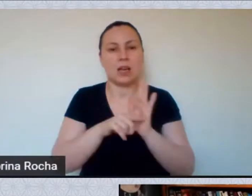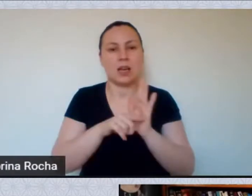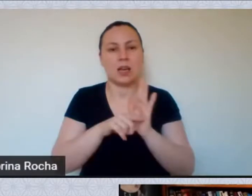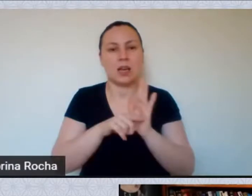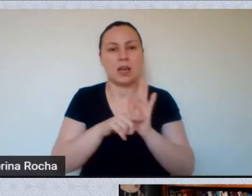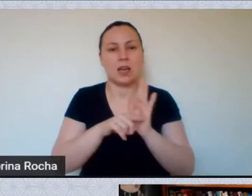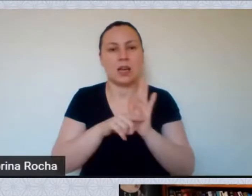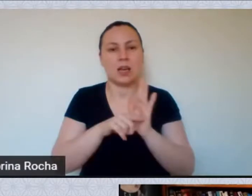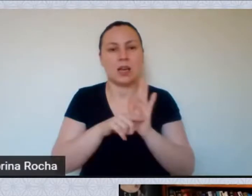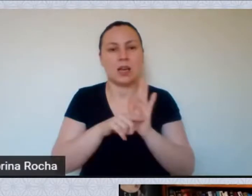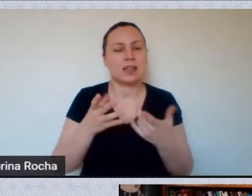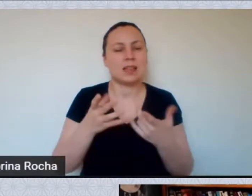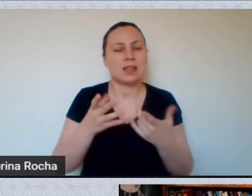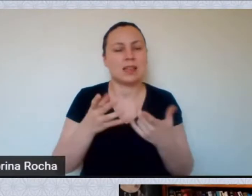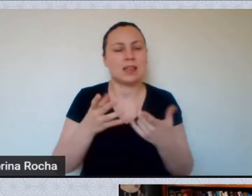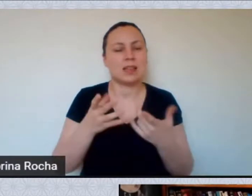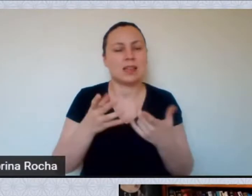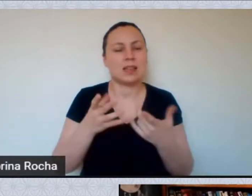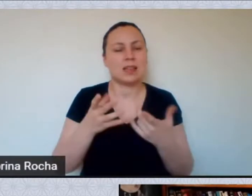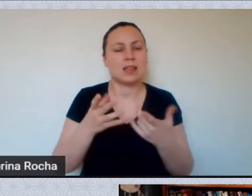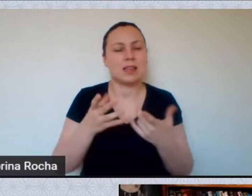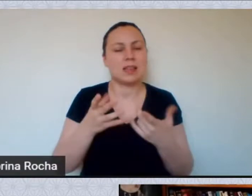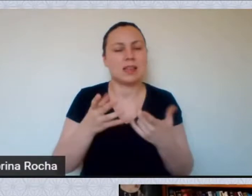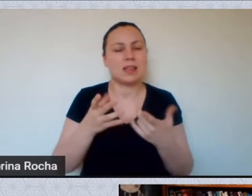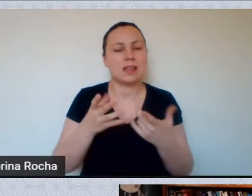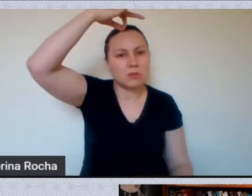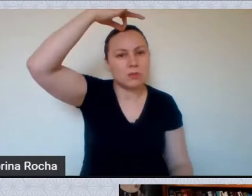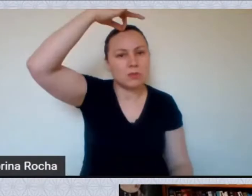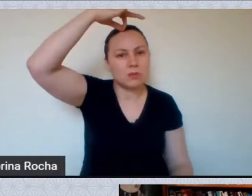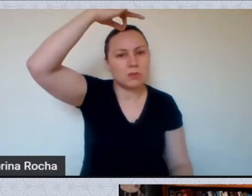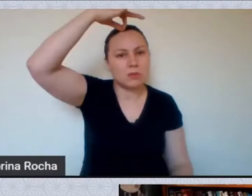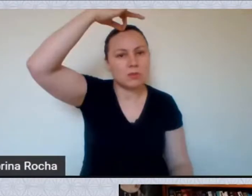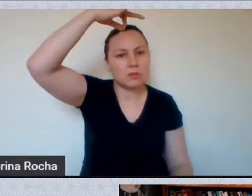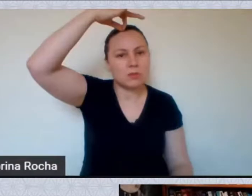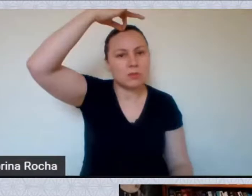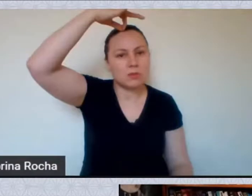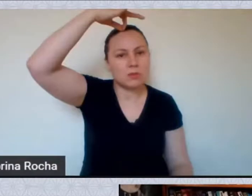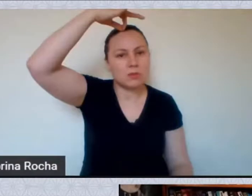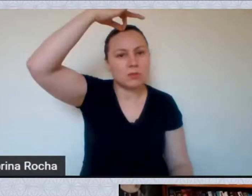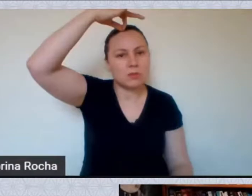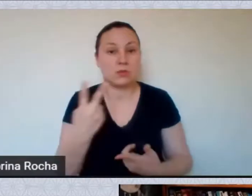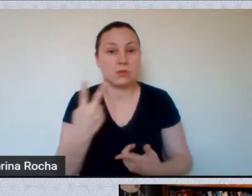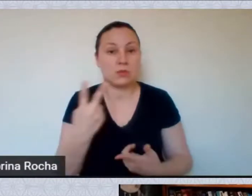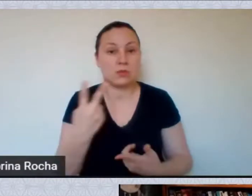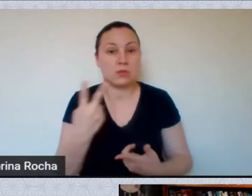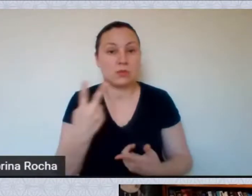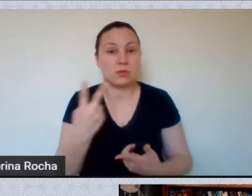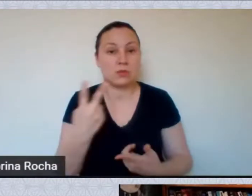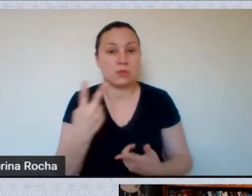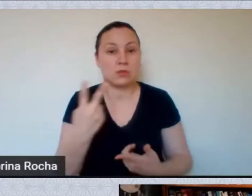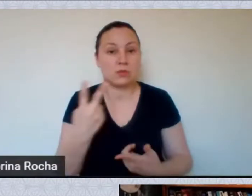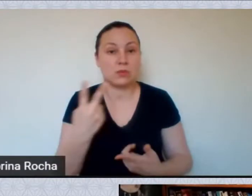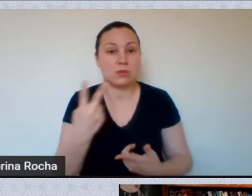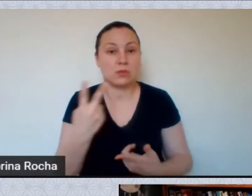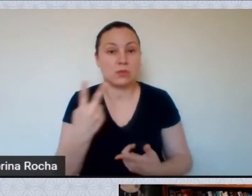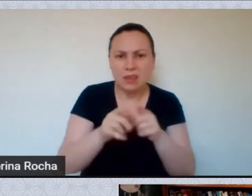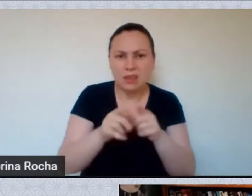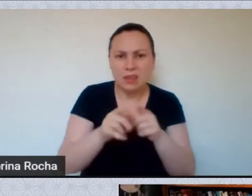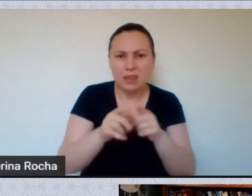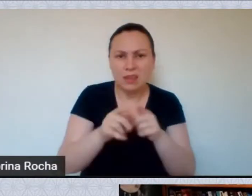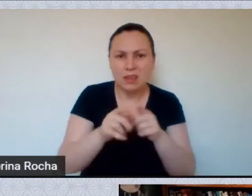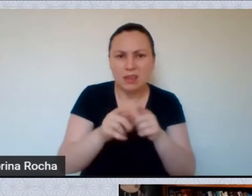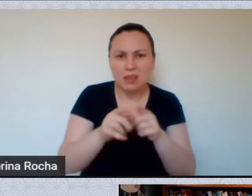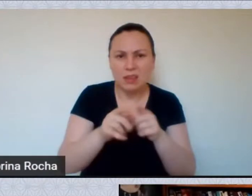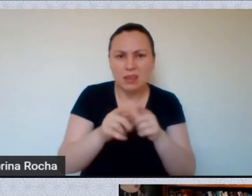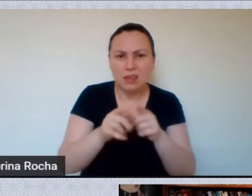espiritualidade, porque eu acho que é uma questão dos dois lados, né? Isso também tem mudado dentro da comunidade científica? Uma ótima pergunta, Daniela.